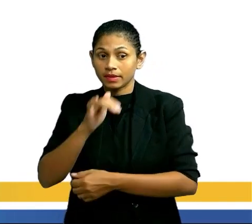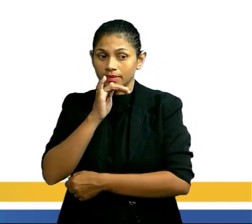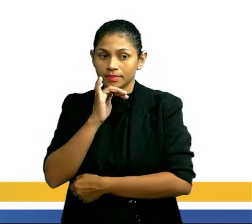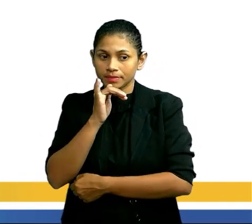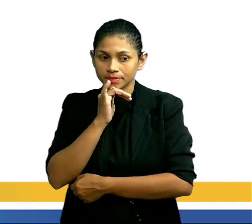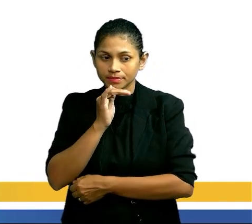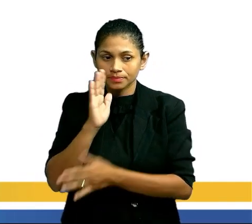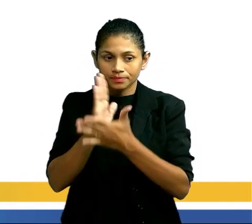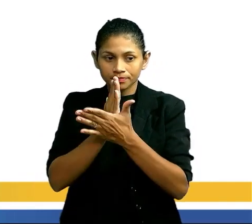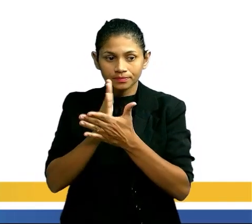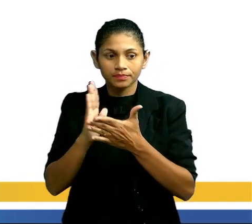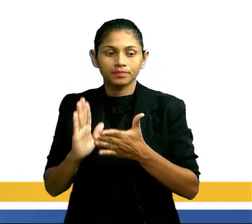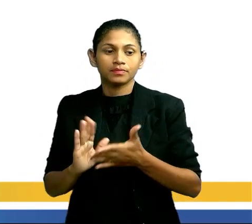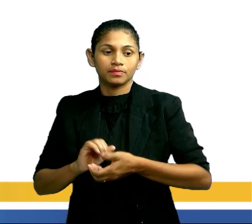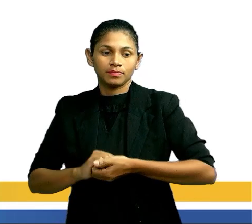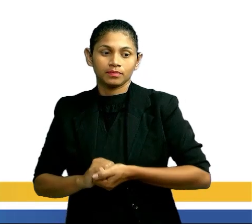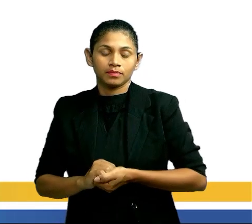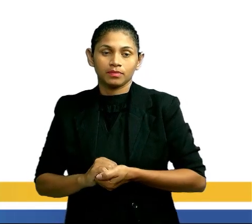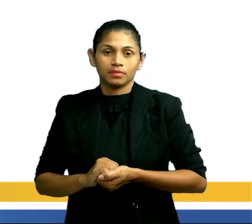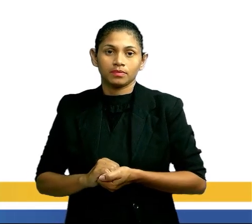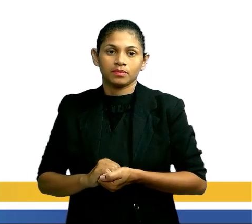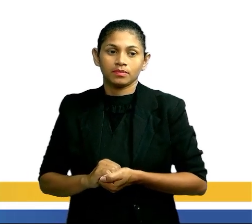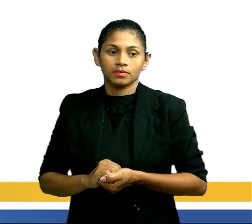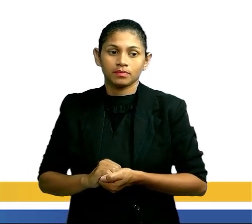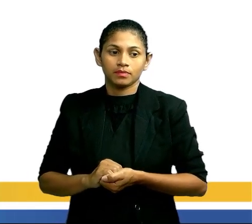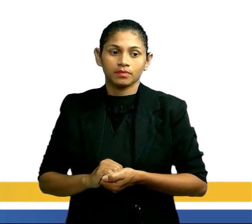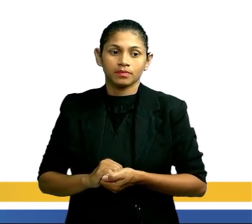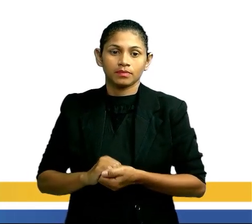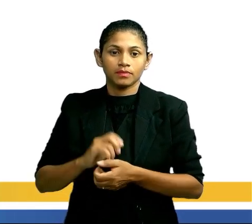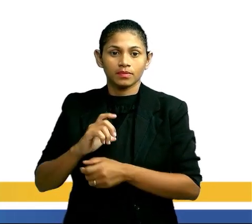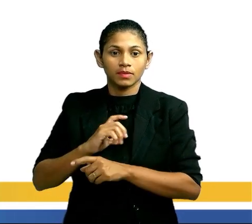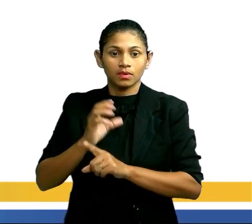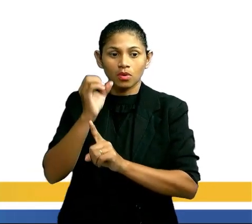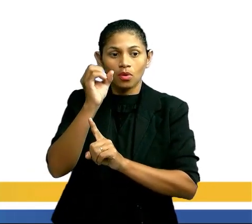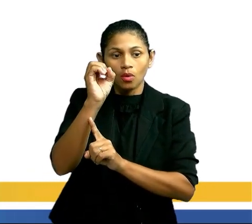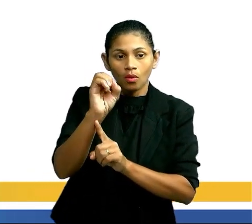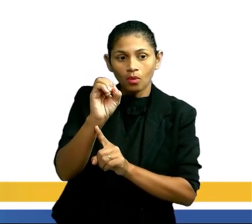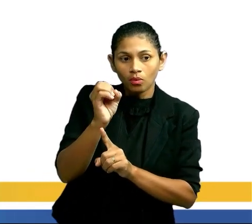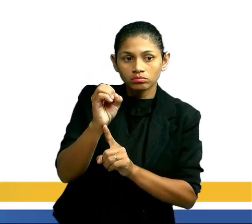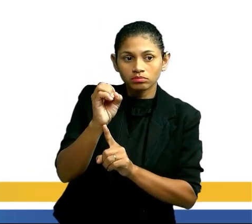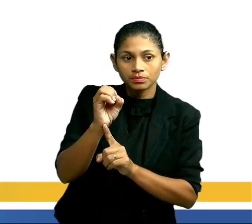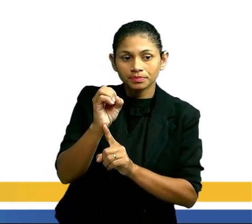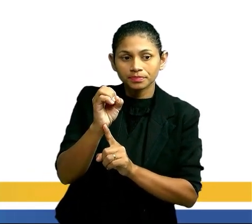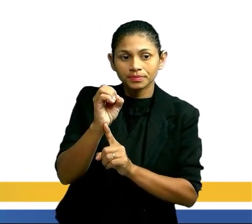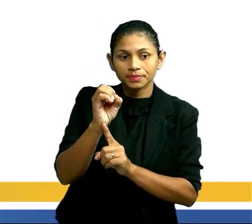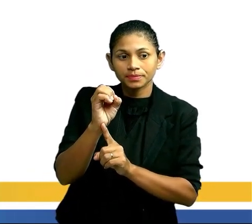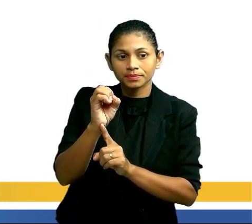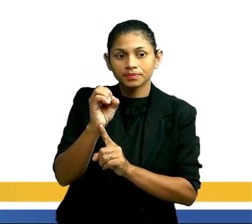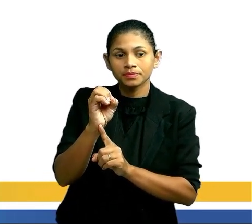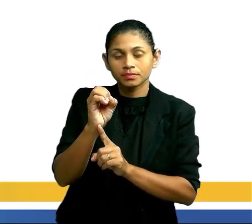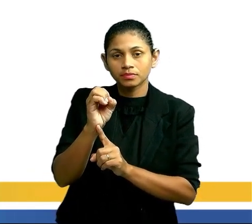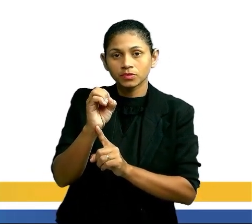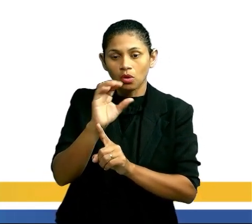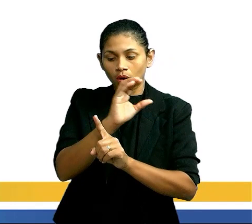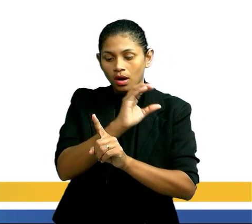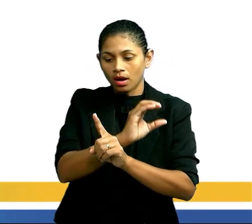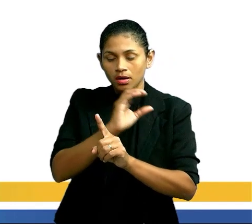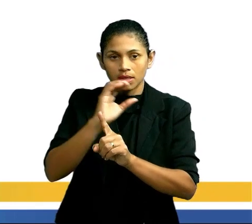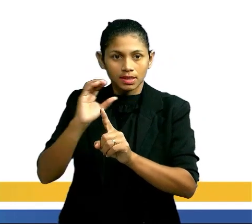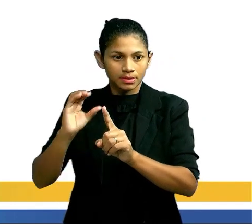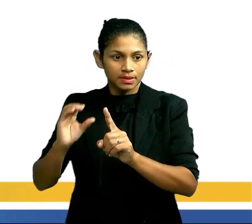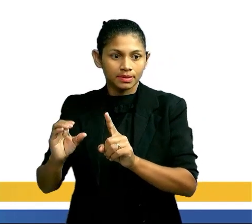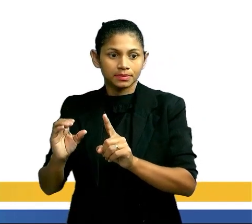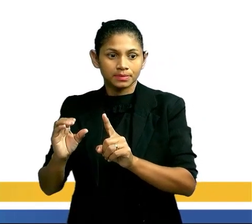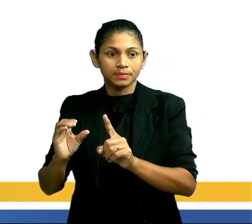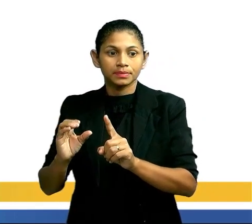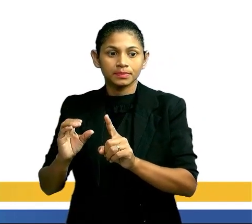éster. Então, perceba ali que nós vamos ter, ó, o oxigênio aqui entre carbonos. Então, toda vez que isso aqui